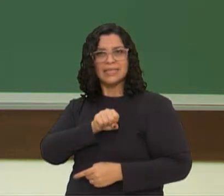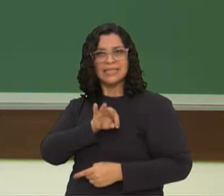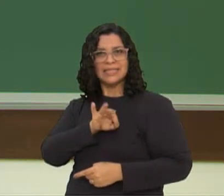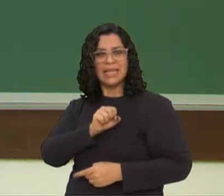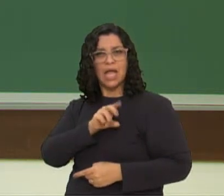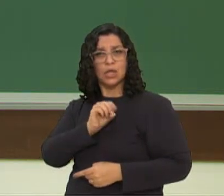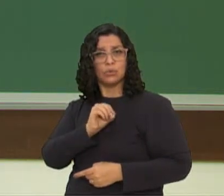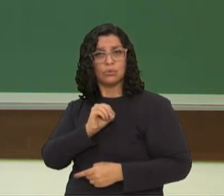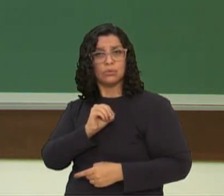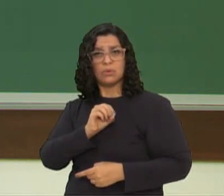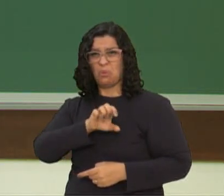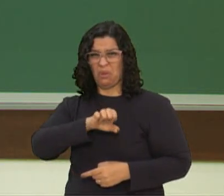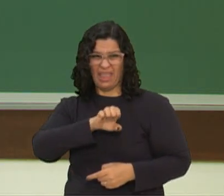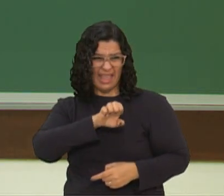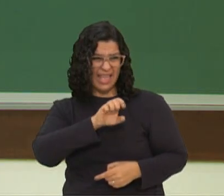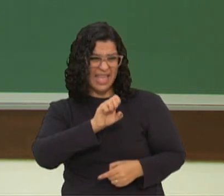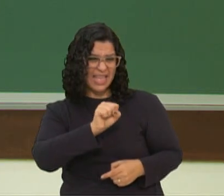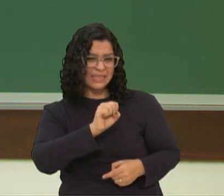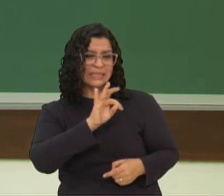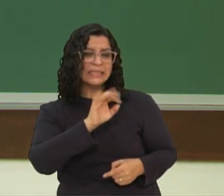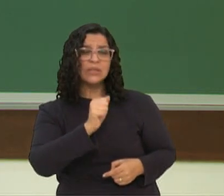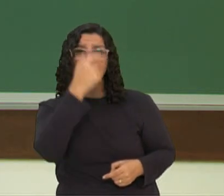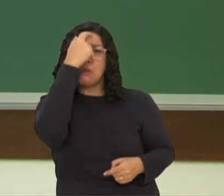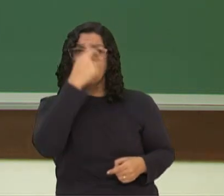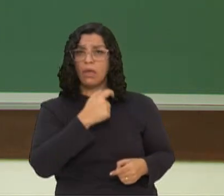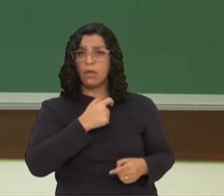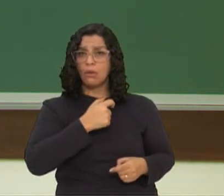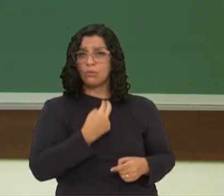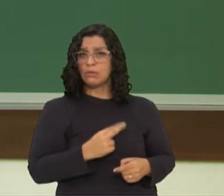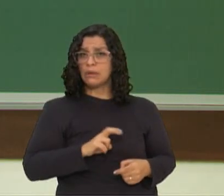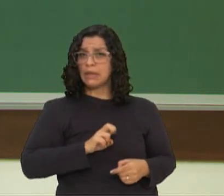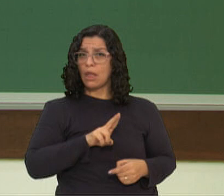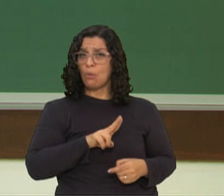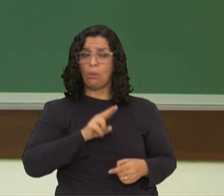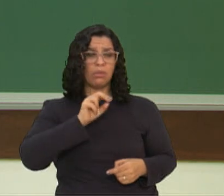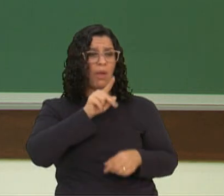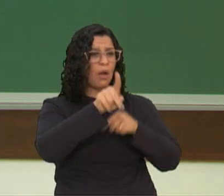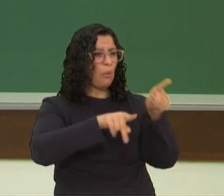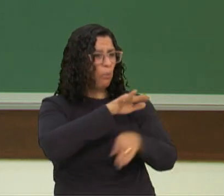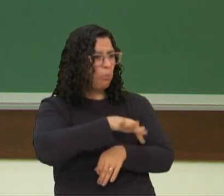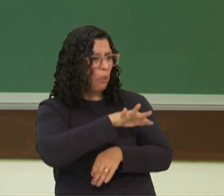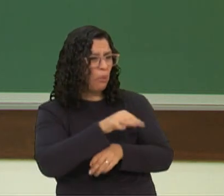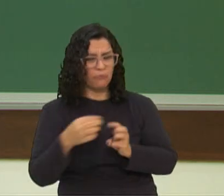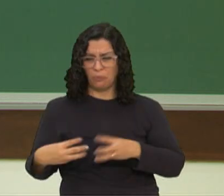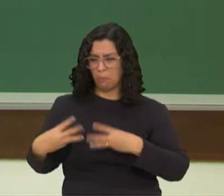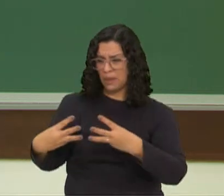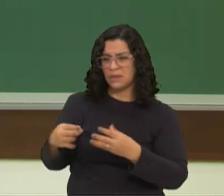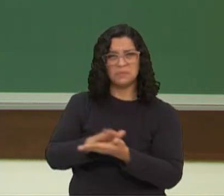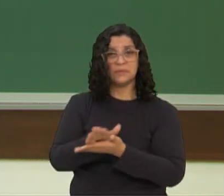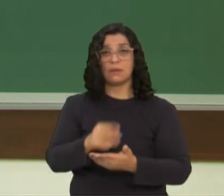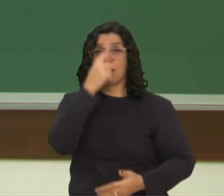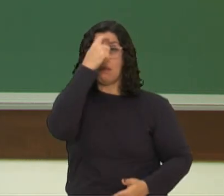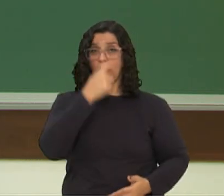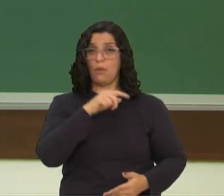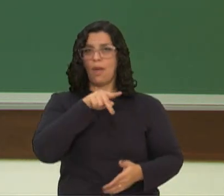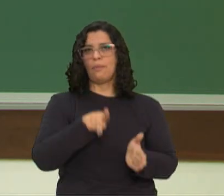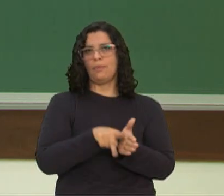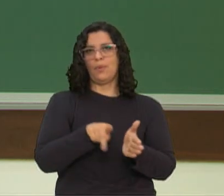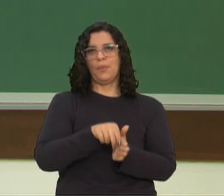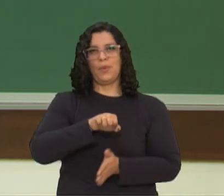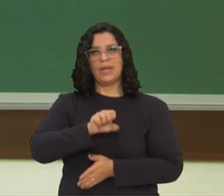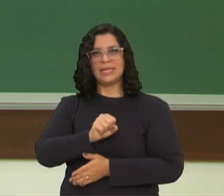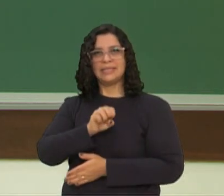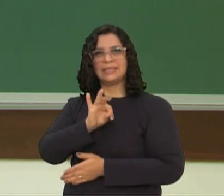daquela medida dele? A resposta dele foi, o Estado sou eu. Não é o povo, não são os ministros, sou eu. E esse cara